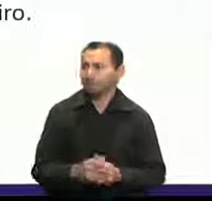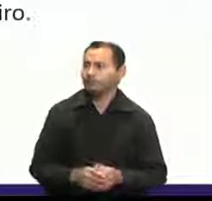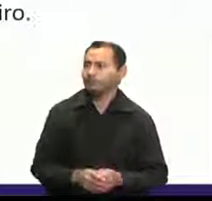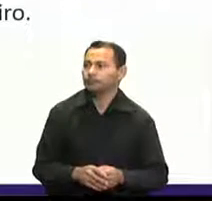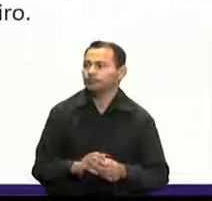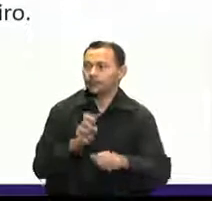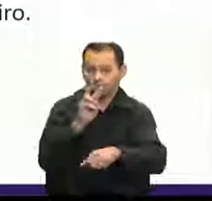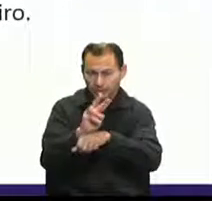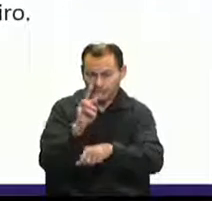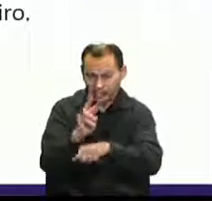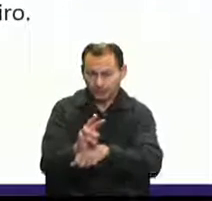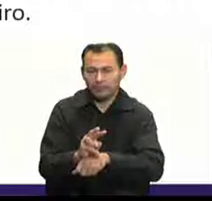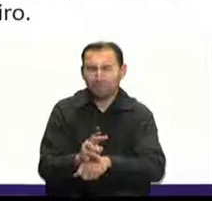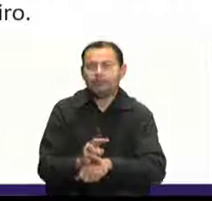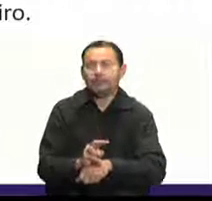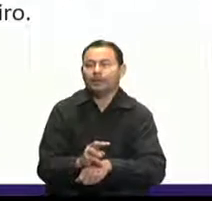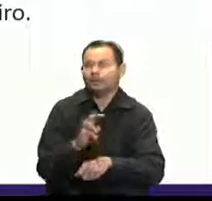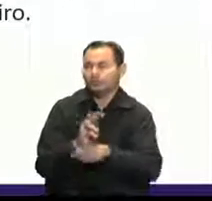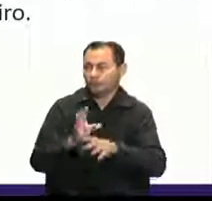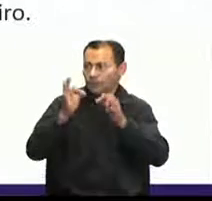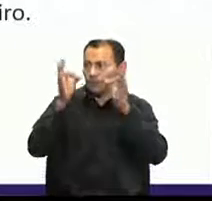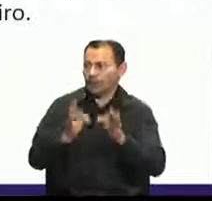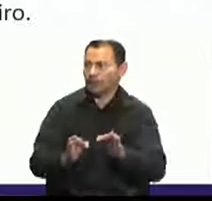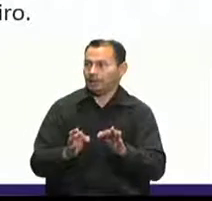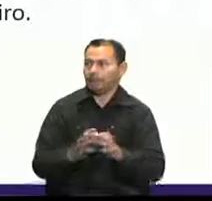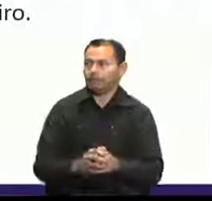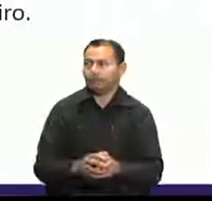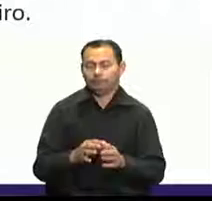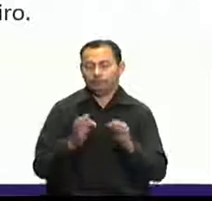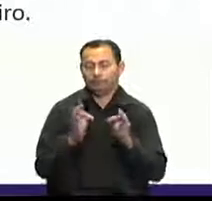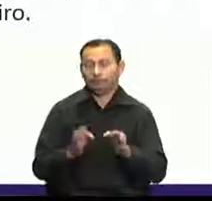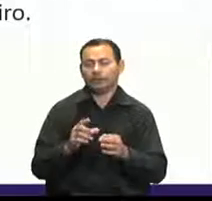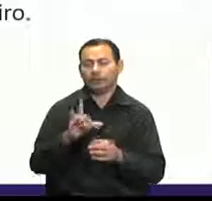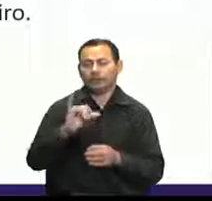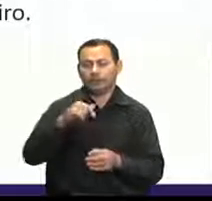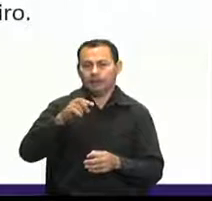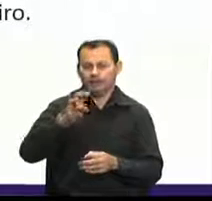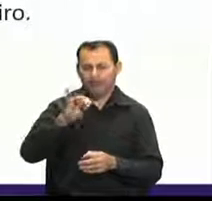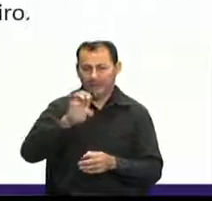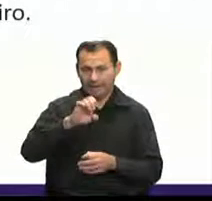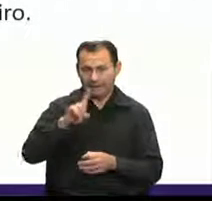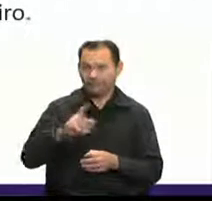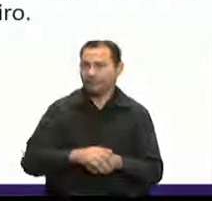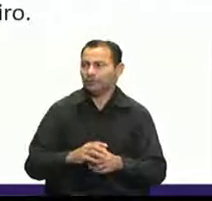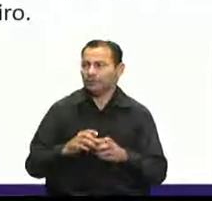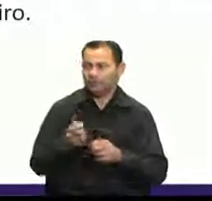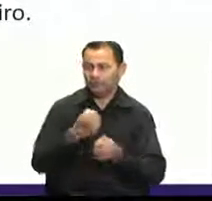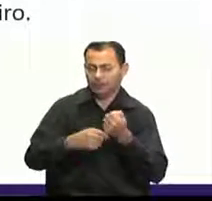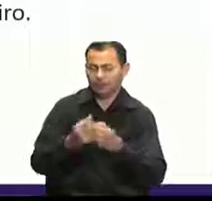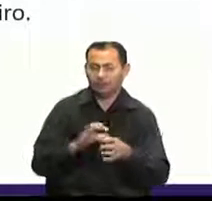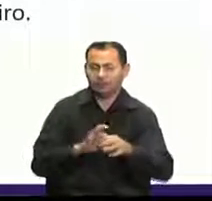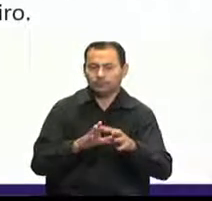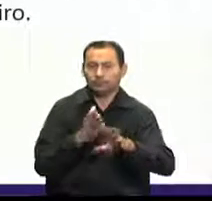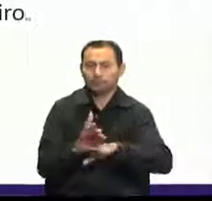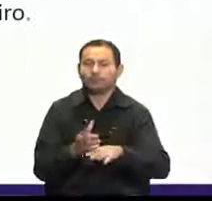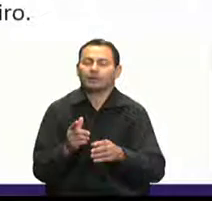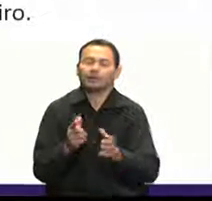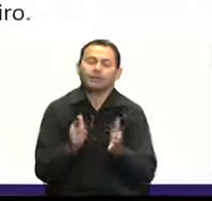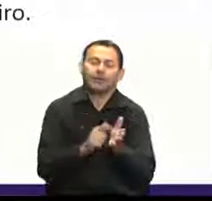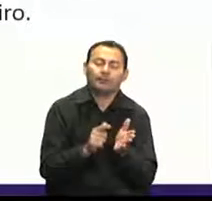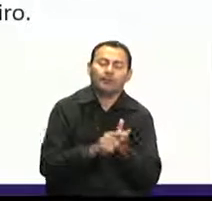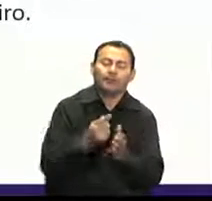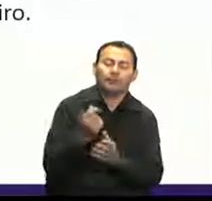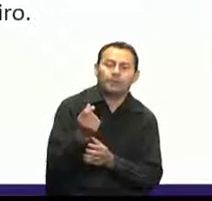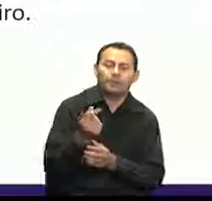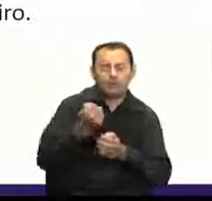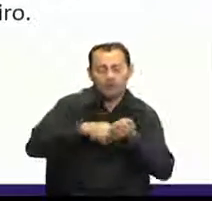zelar pela adequada liquidez da economia ou seja circulação de moeda em papel moeda na economia